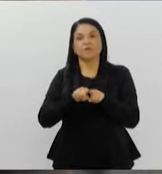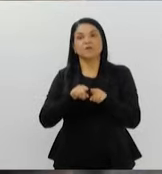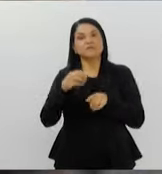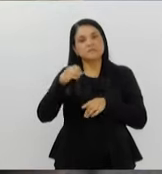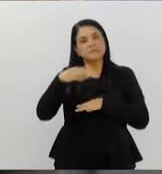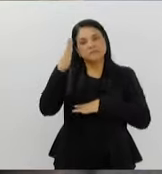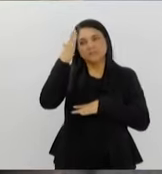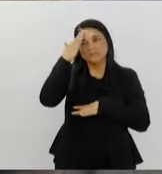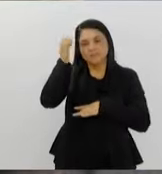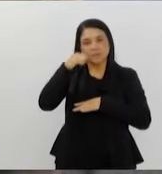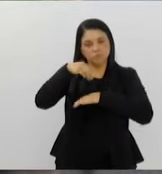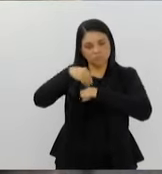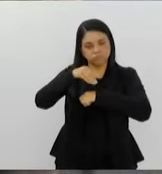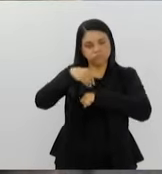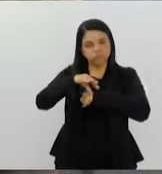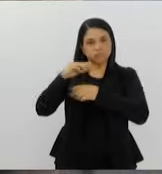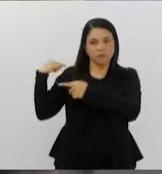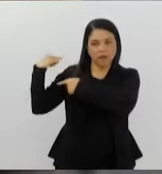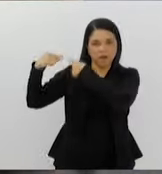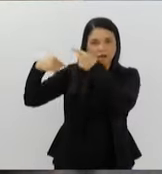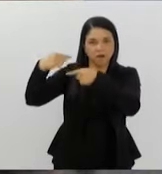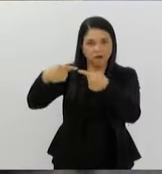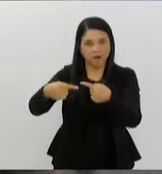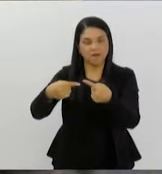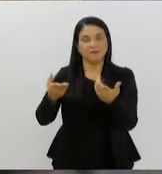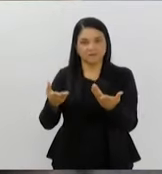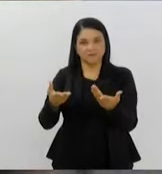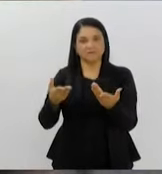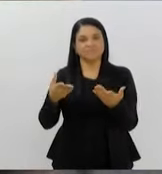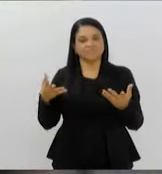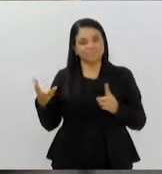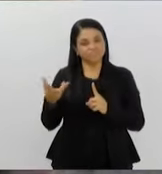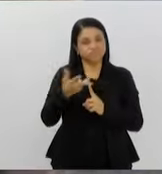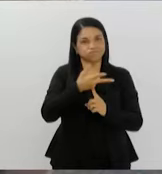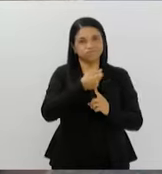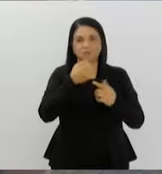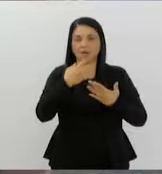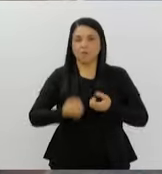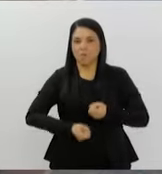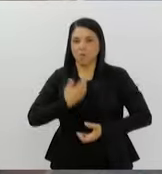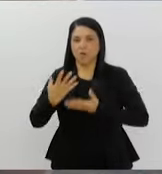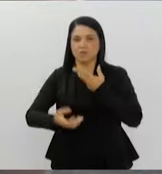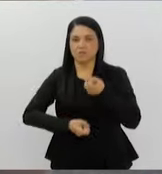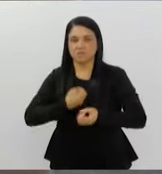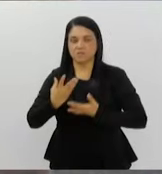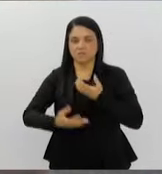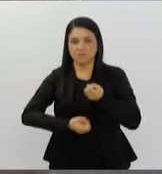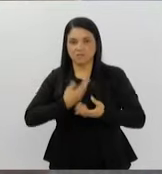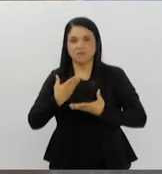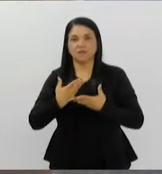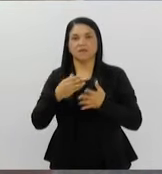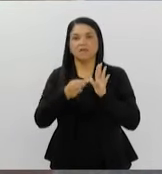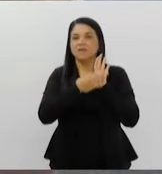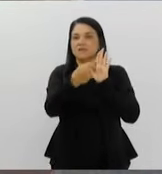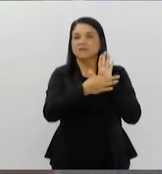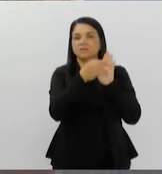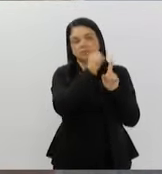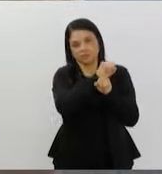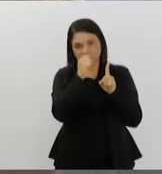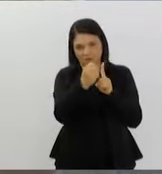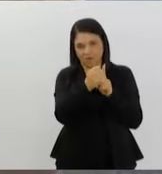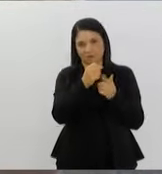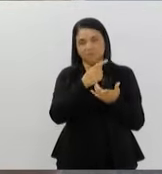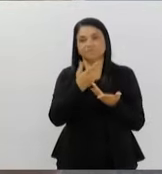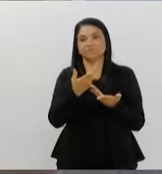sabedoria ancestral para esse que nos brinda com tanta arte, com tanta poesia e com tanta crítica social.